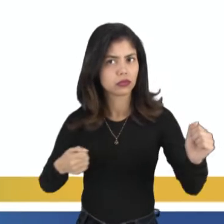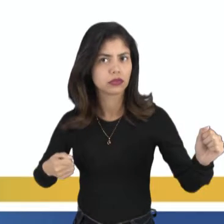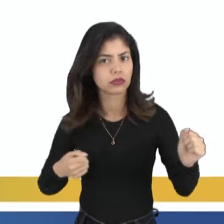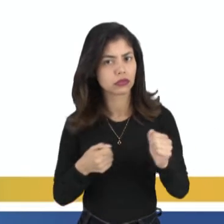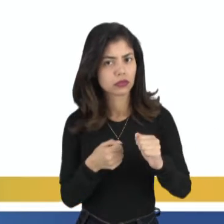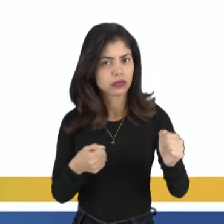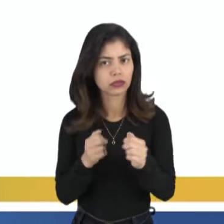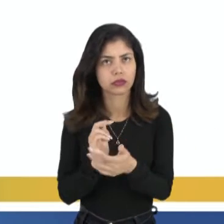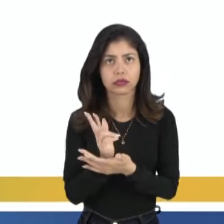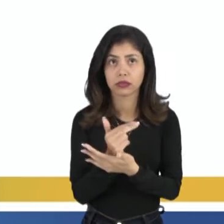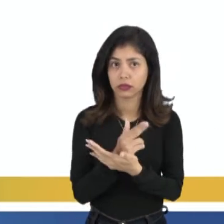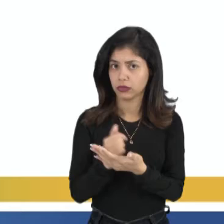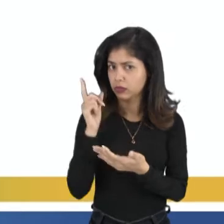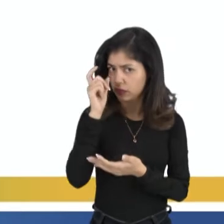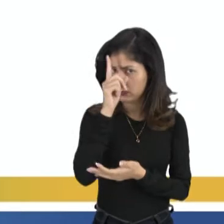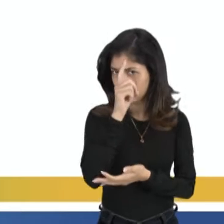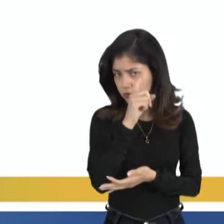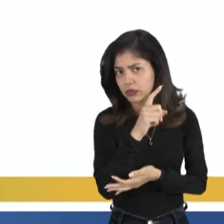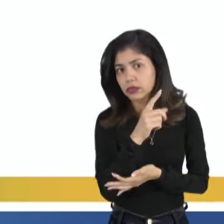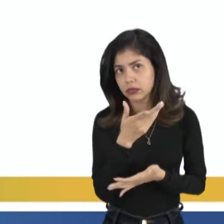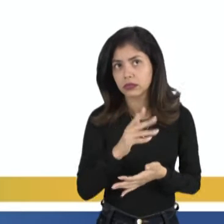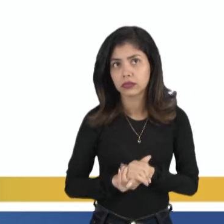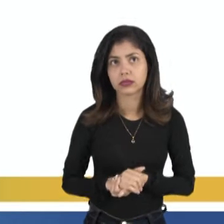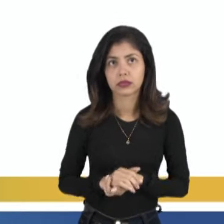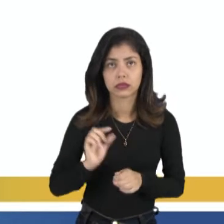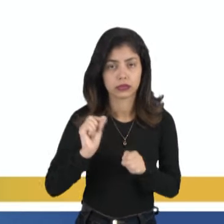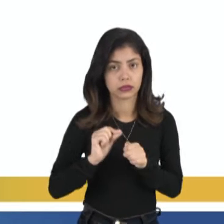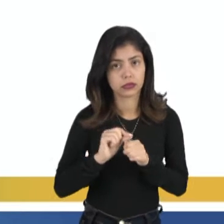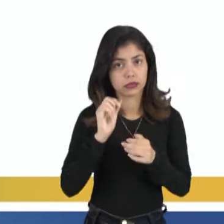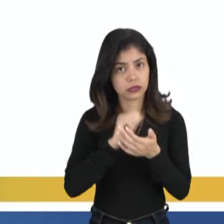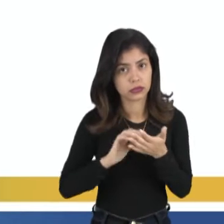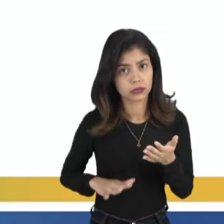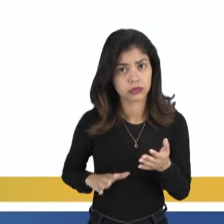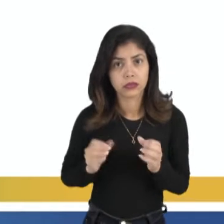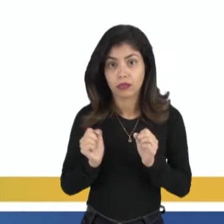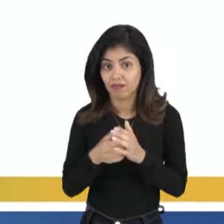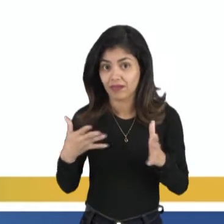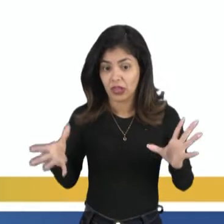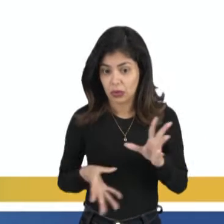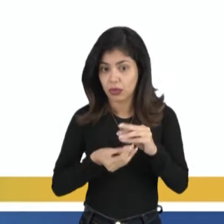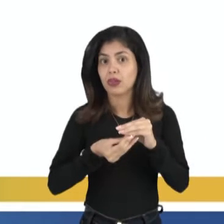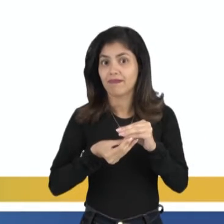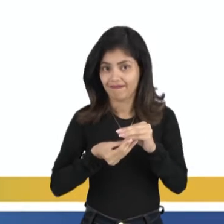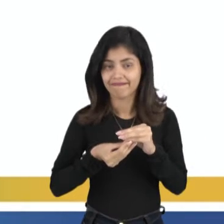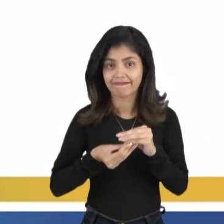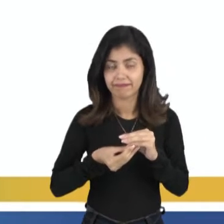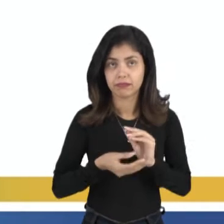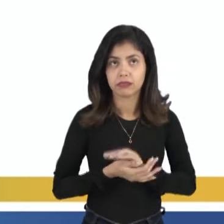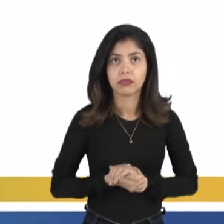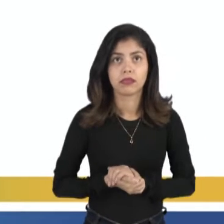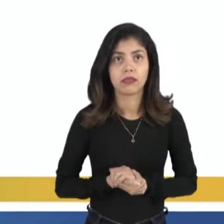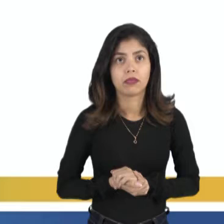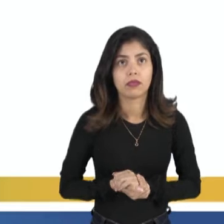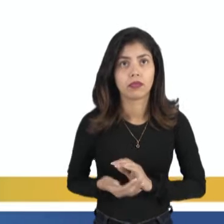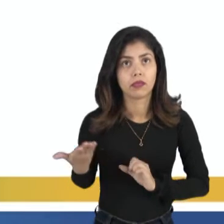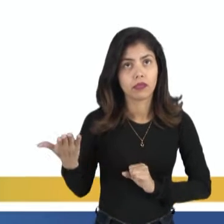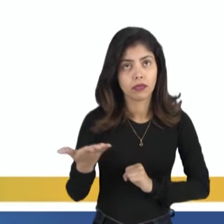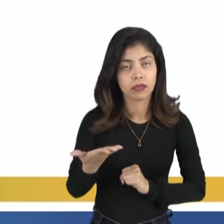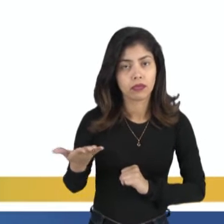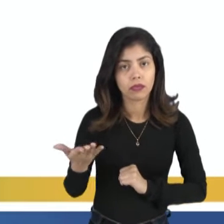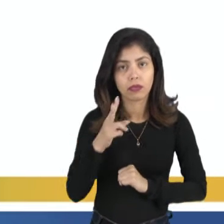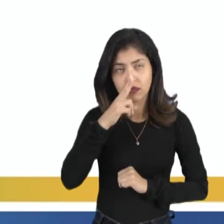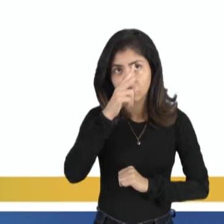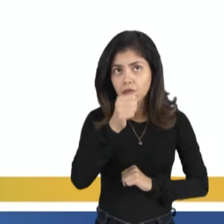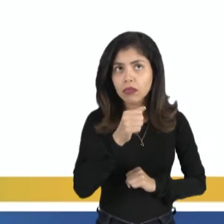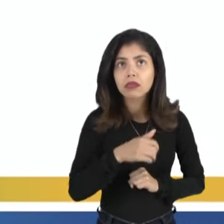para esse desenho não ficar mais complicado, porque futuramente aqui a gente vai fazer um exercício e aí ficaria muito complexo. Então, basicamente, são essas